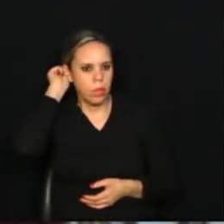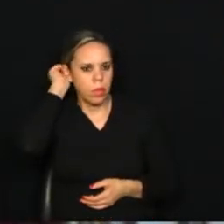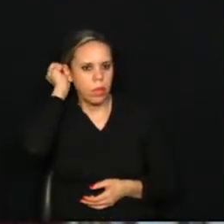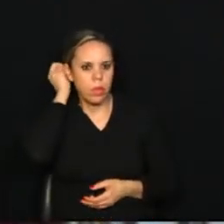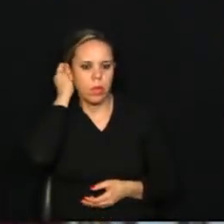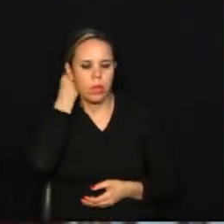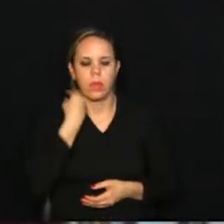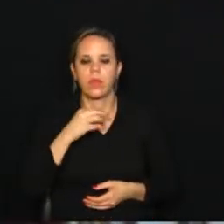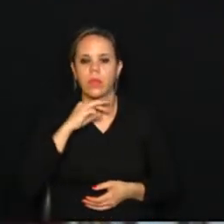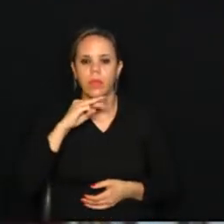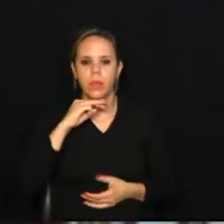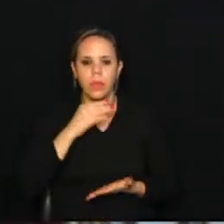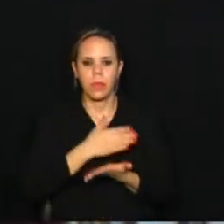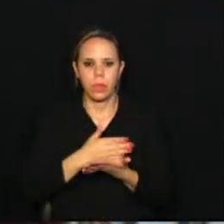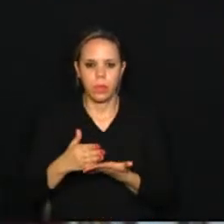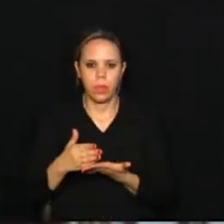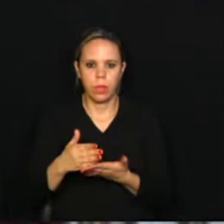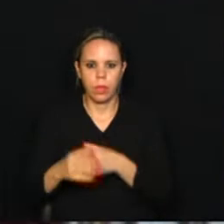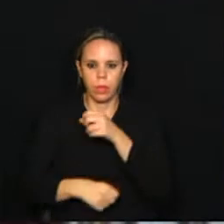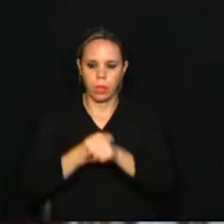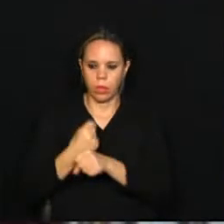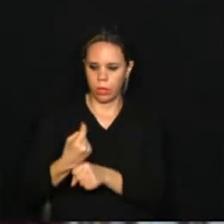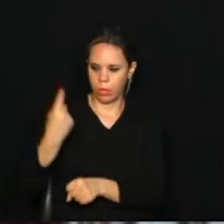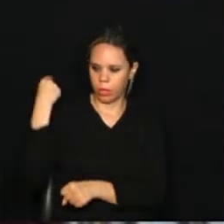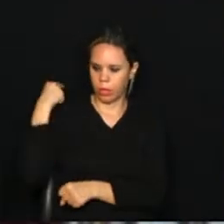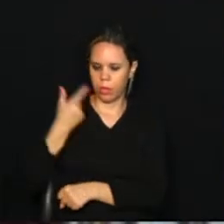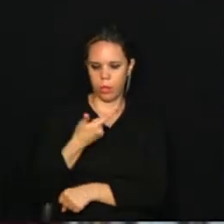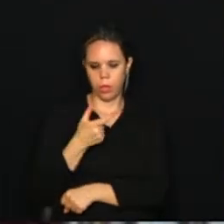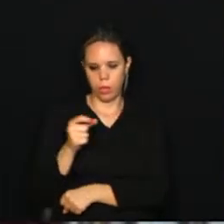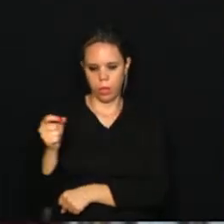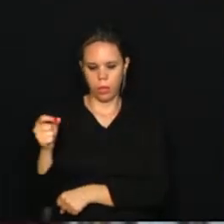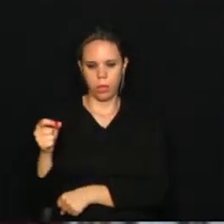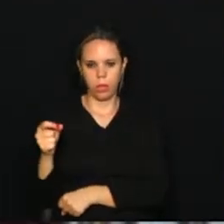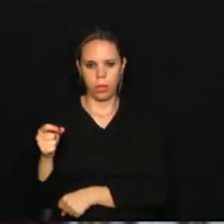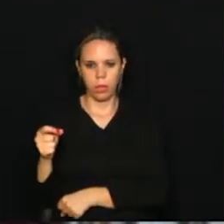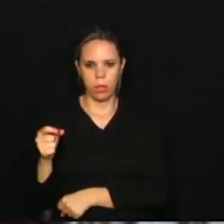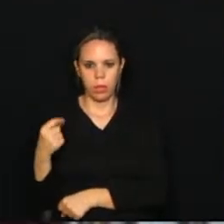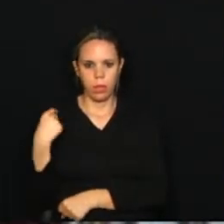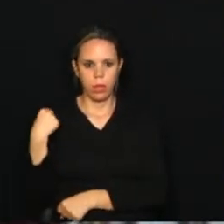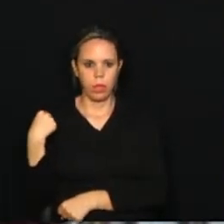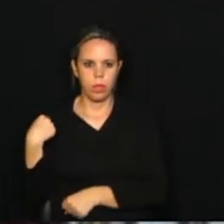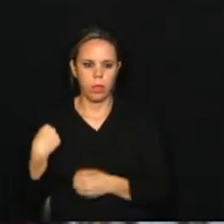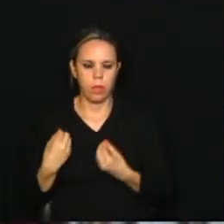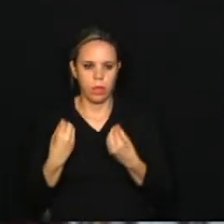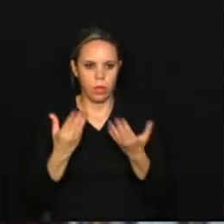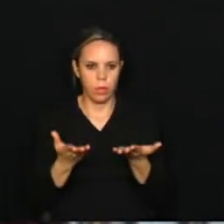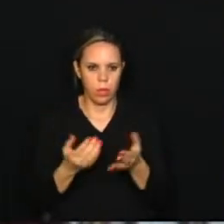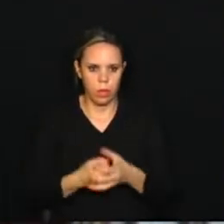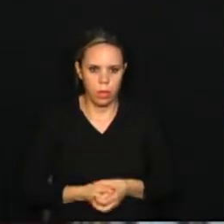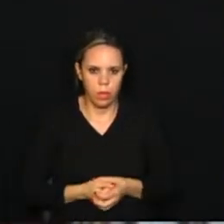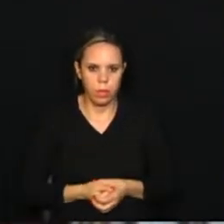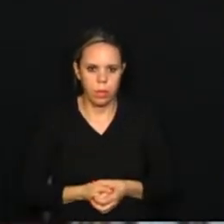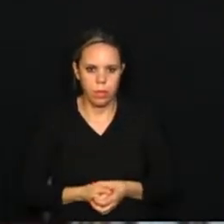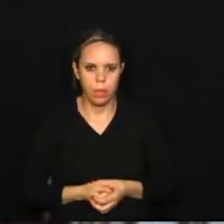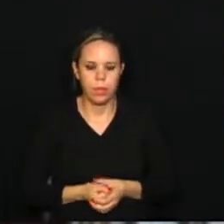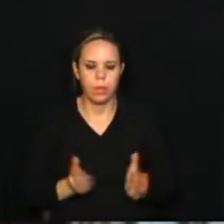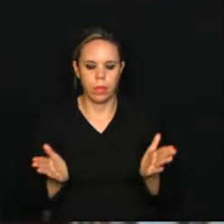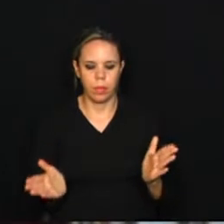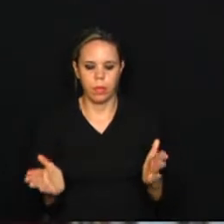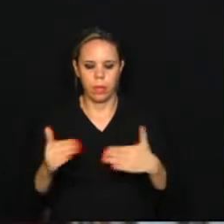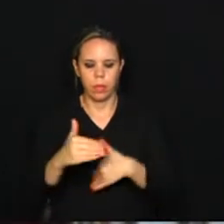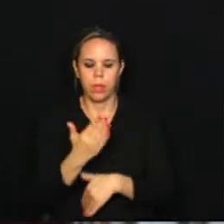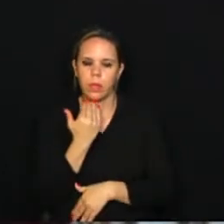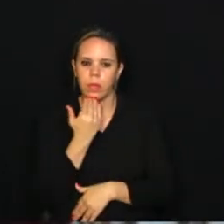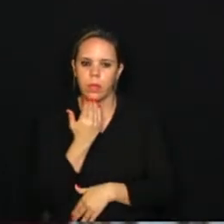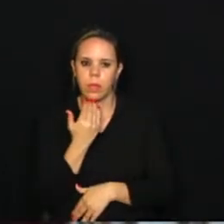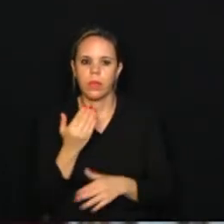março já começou do ano passado, 2020, foram entregues cestas básicas